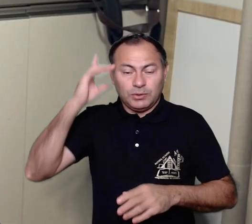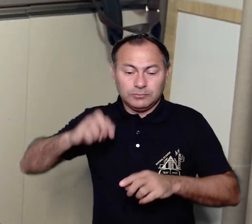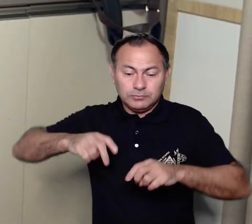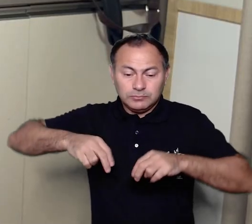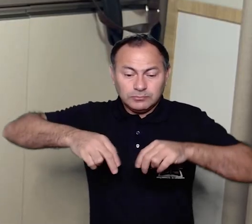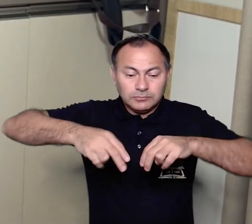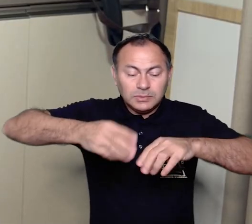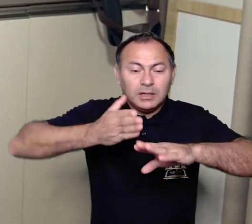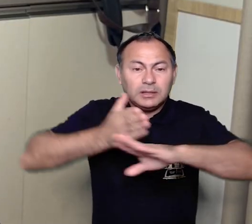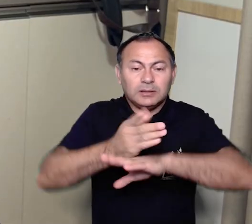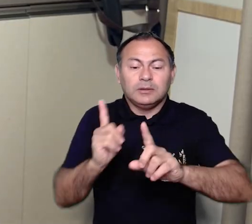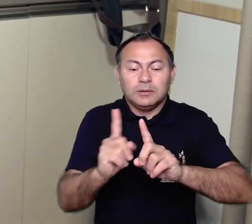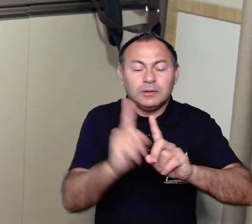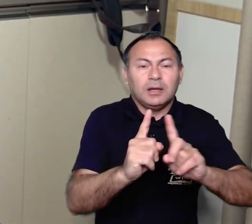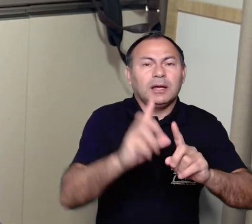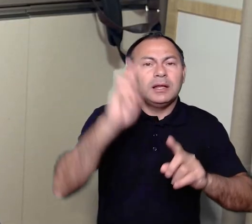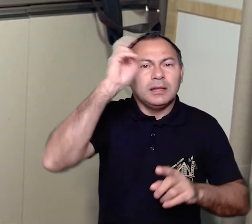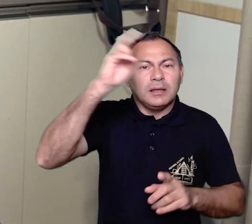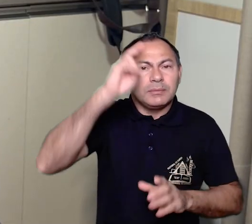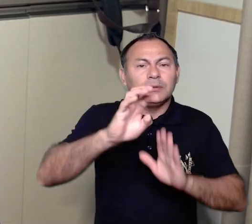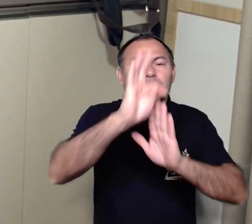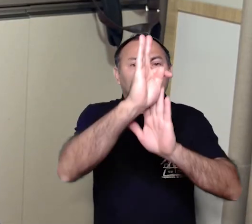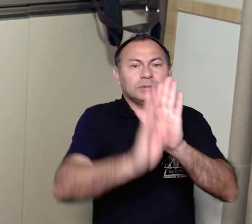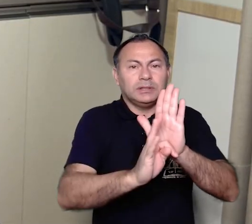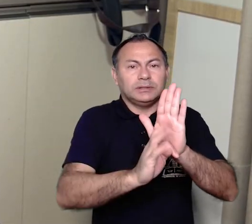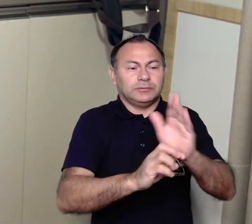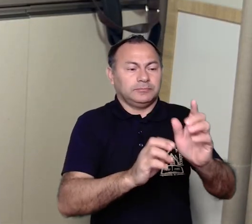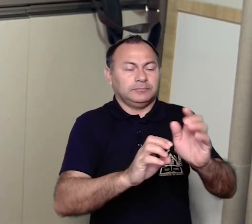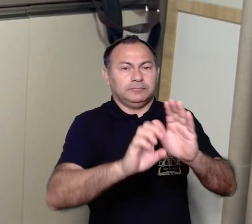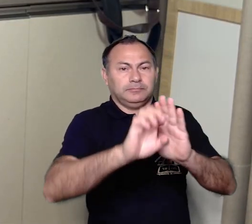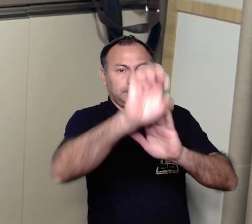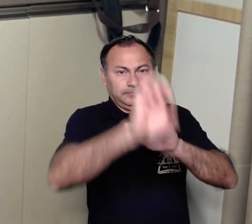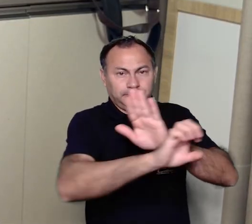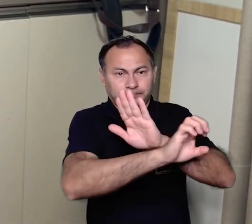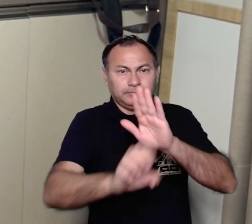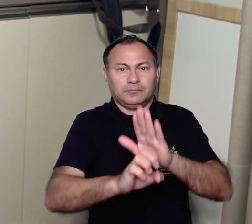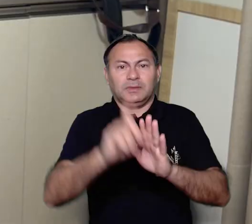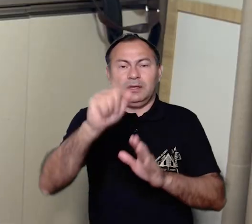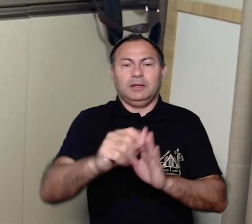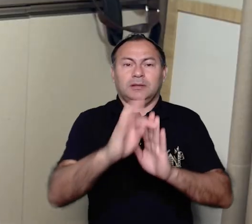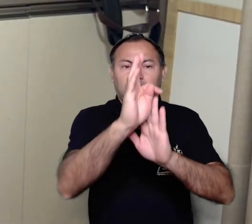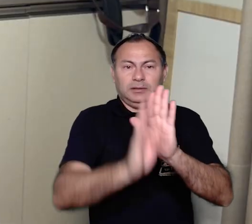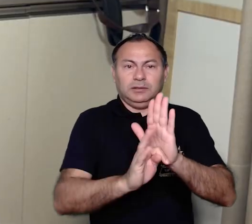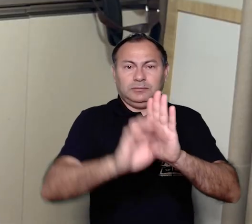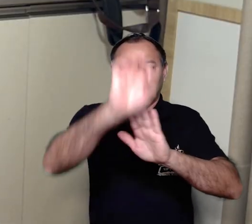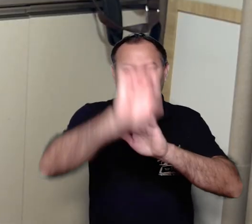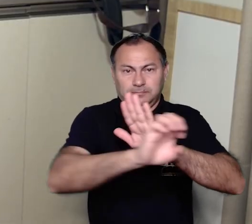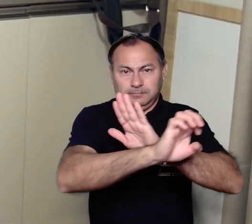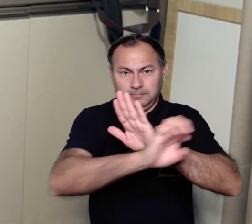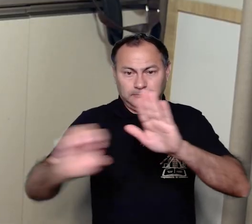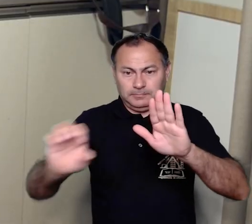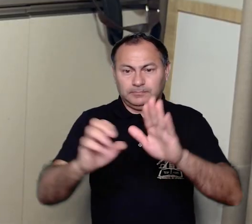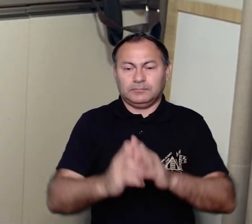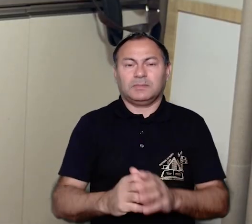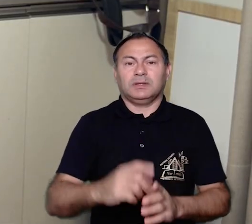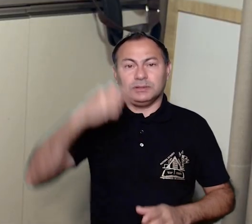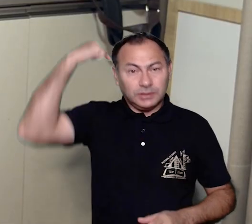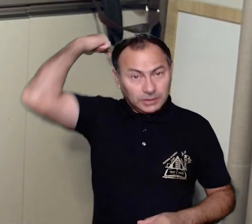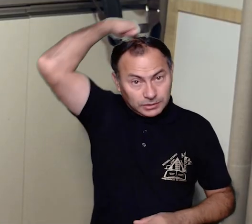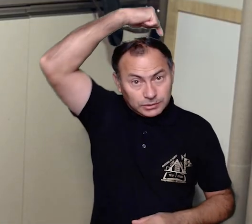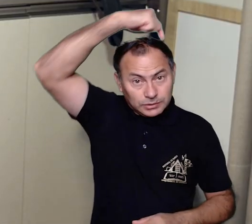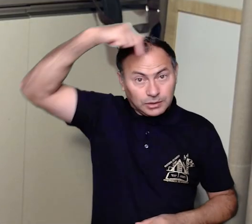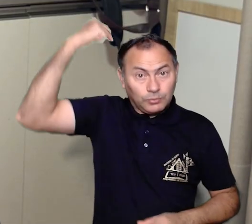peregrino recorda o texto do Evangelho. A referência sempre é esse texto do Evangelho de